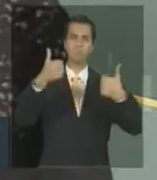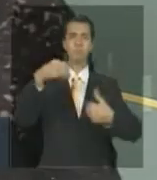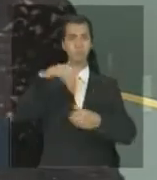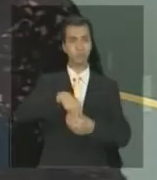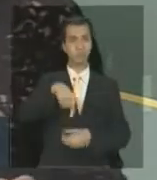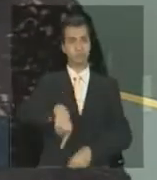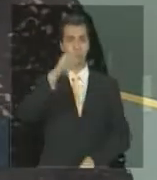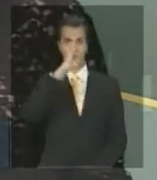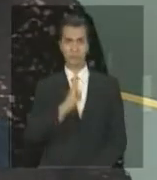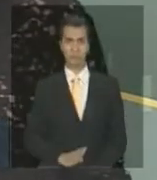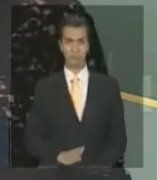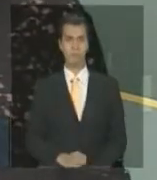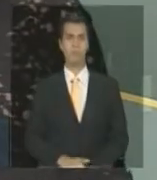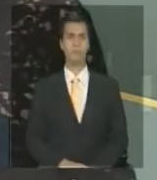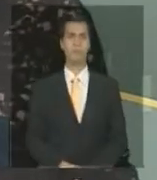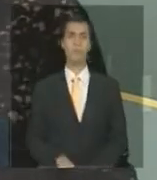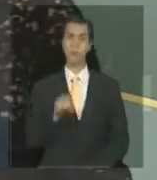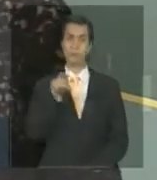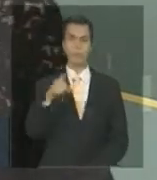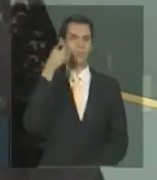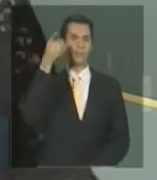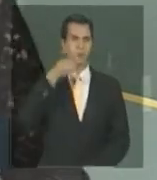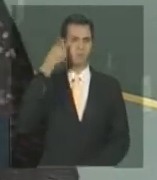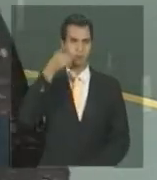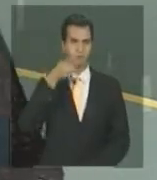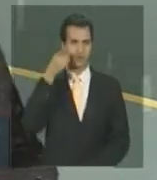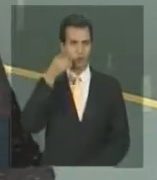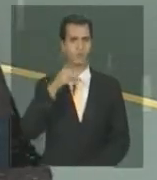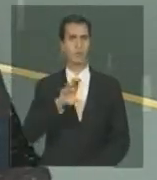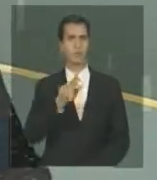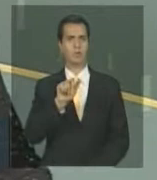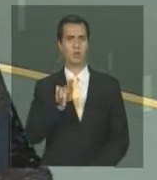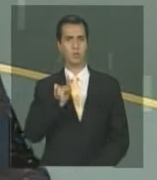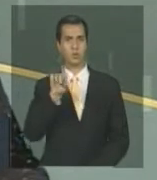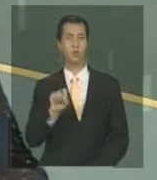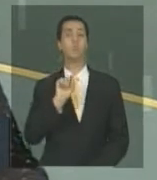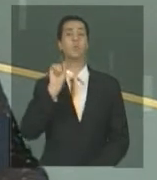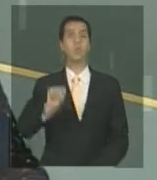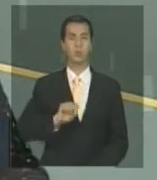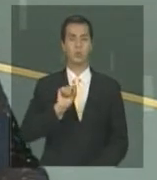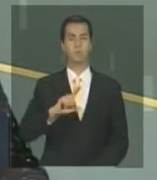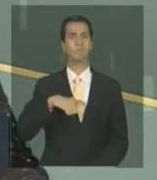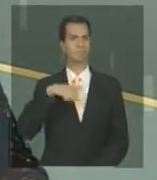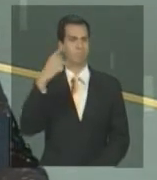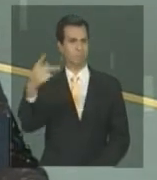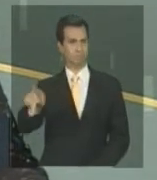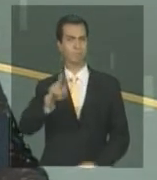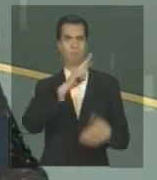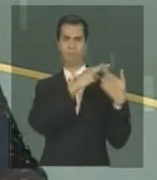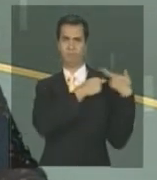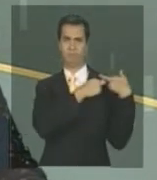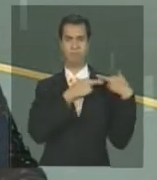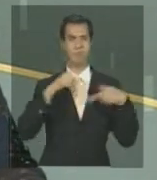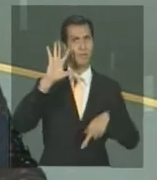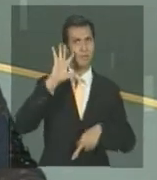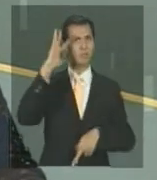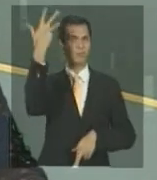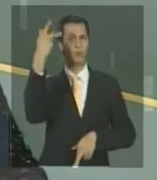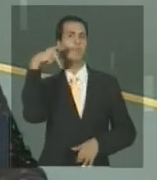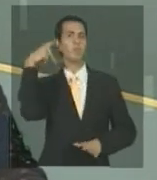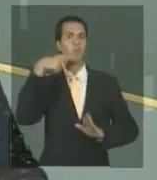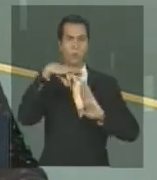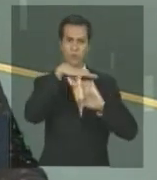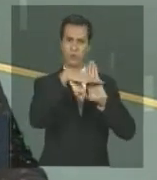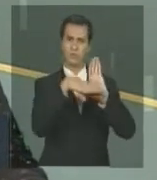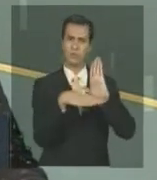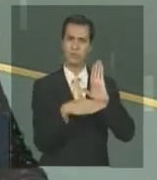sua gestão, deputado, estarão políticas decisivas para o papel do Estado como